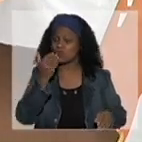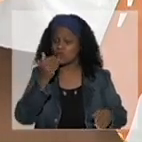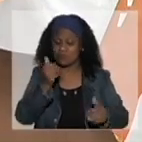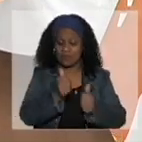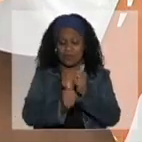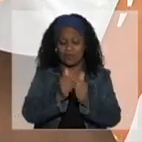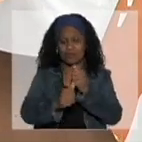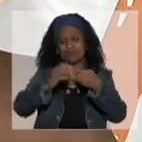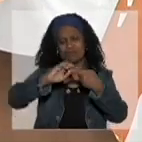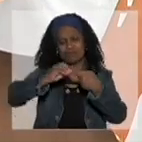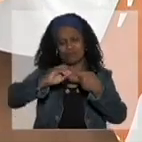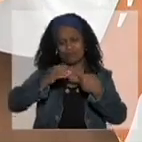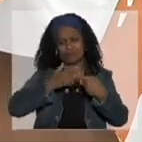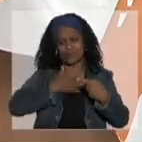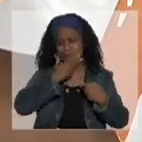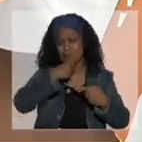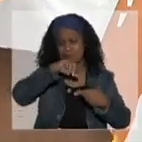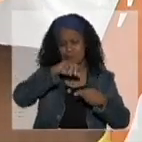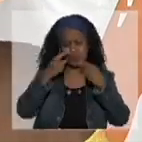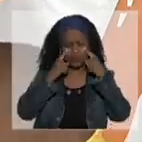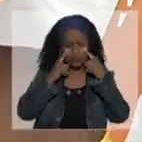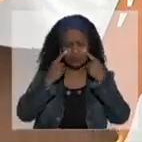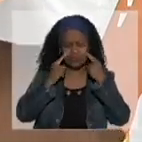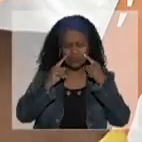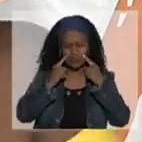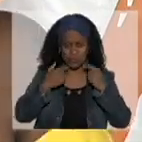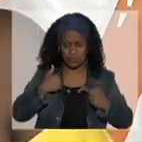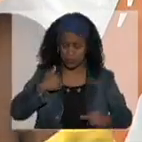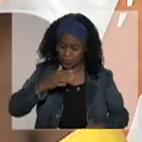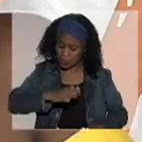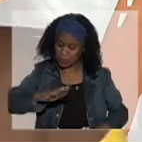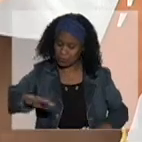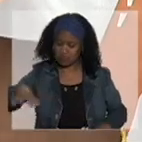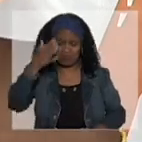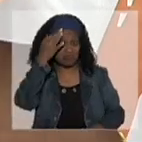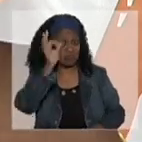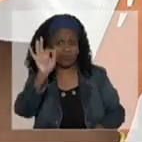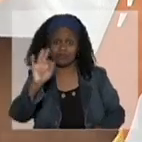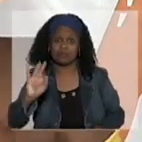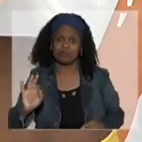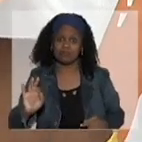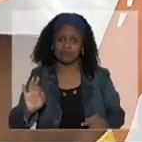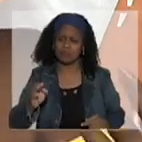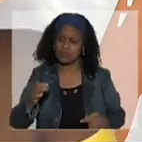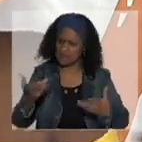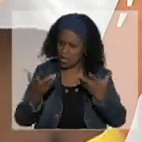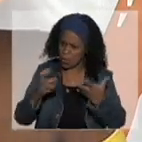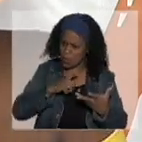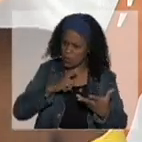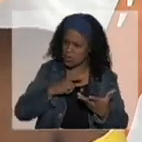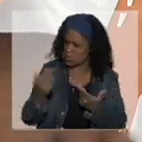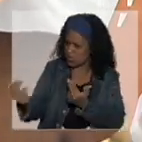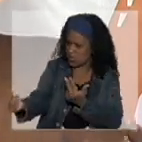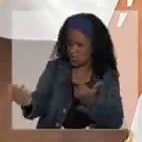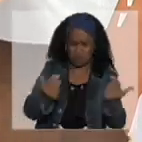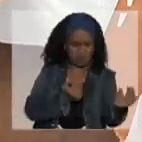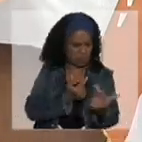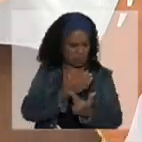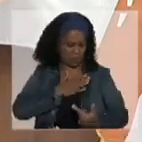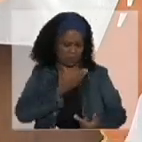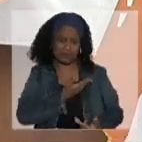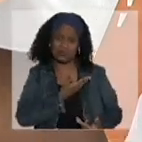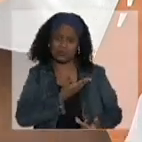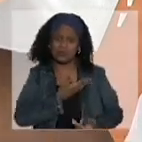casa eo pai chorava porque eu era uma criança eu não entendi o que estava acontecendo eu queria ter a mesma coisa que os meus